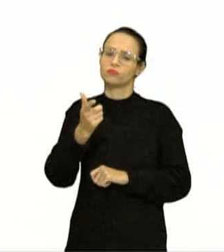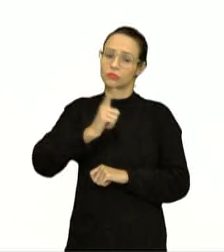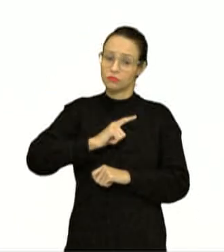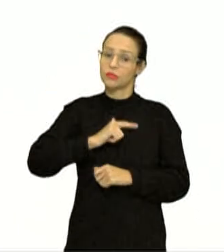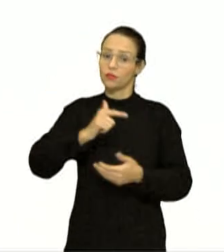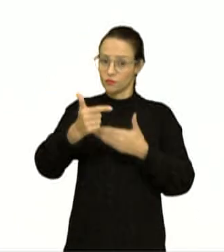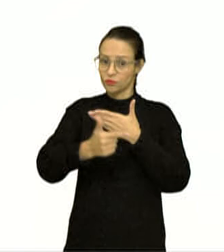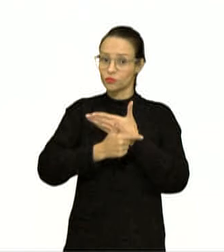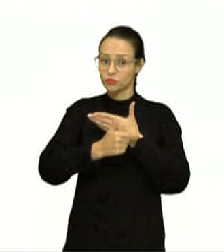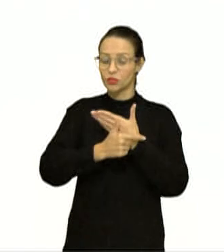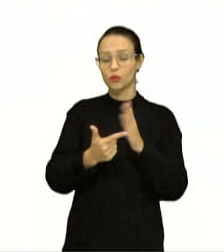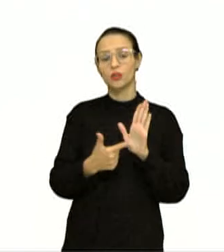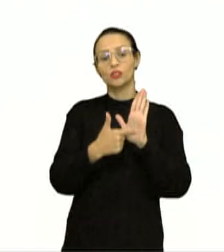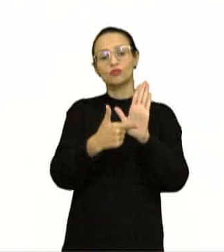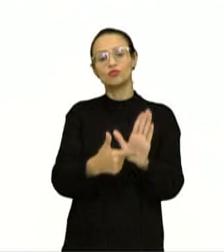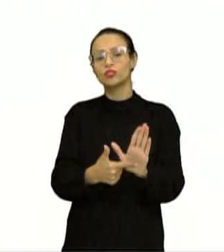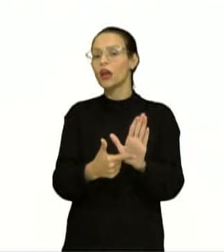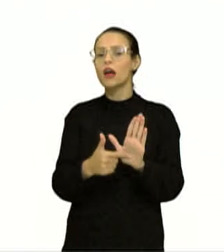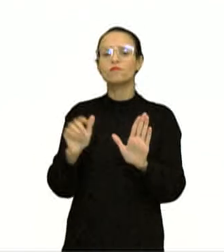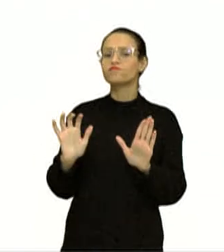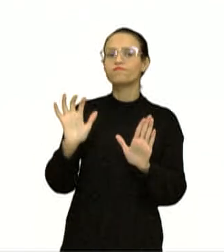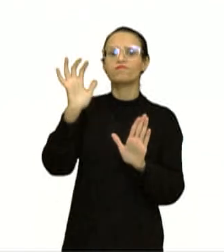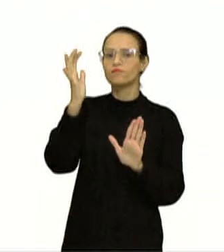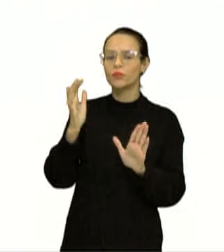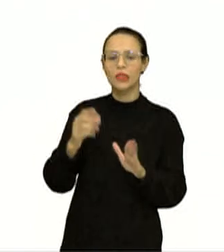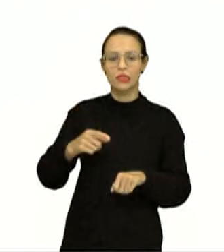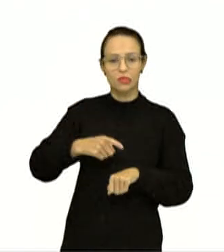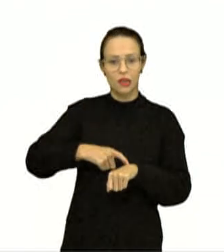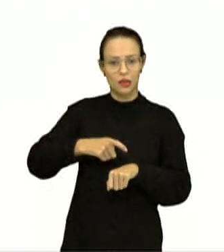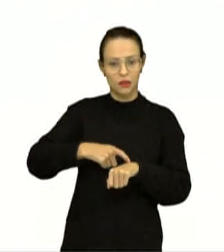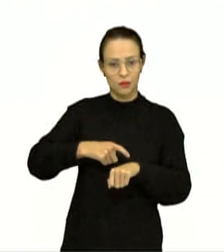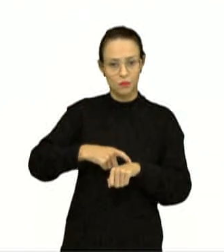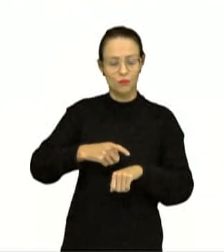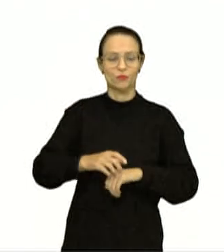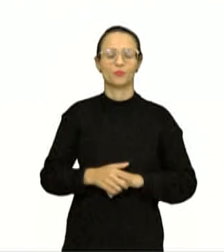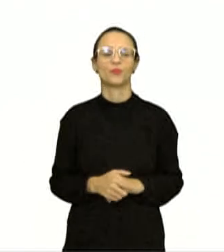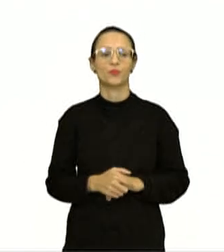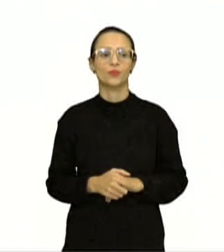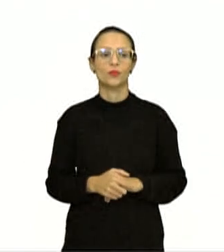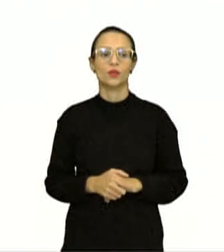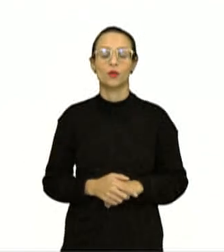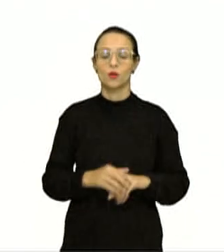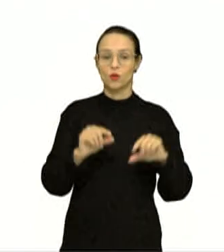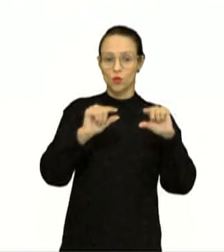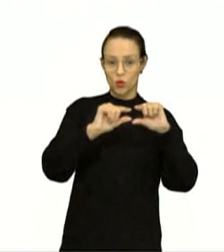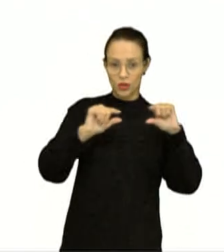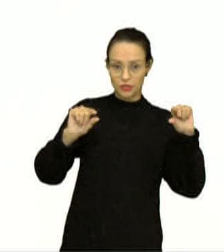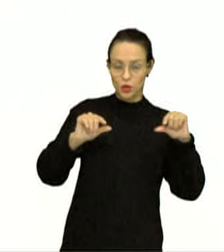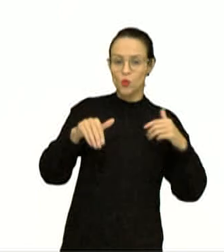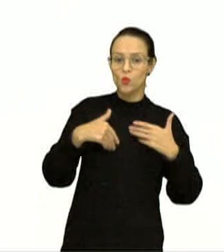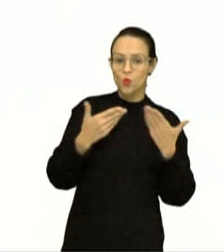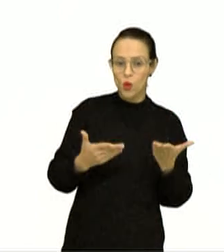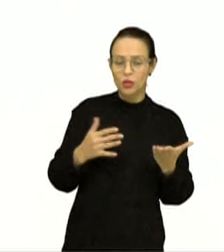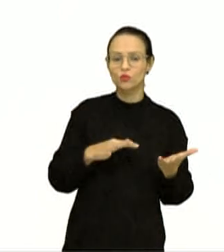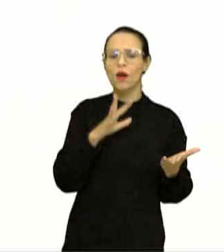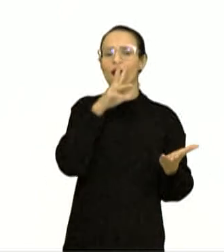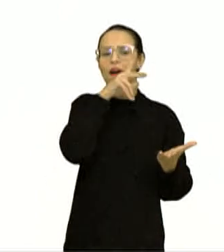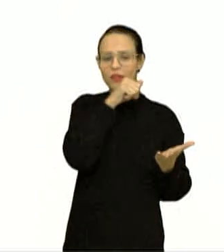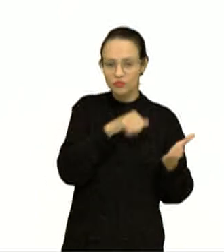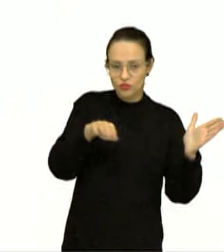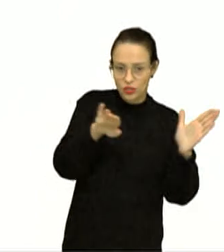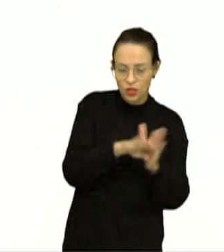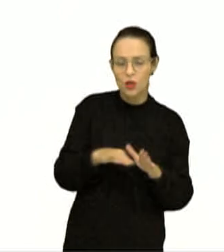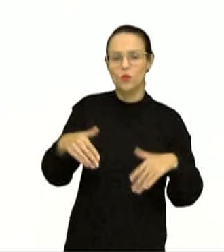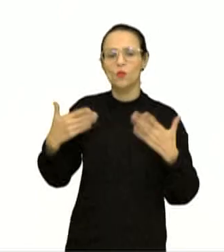função, indicar uma circunstância de tempo. Isso mesmo, as orações quando Aslan chegar, quando vocês virem